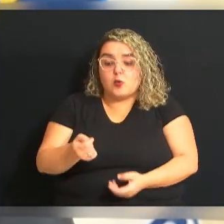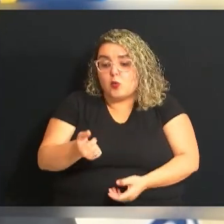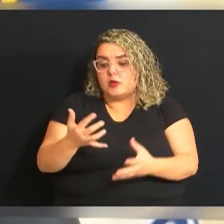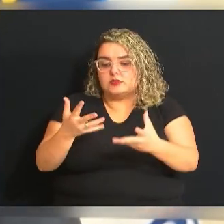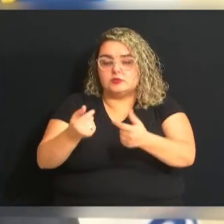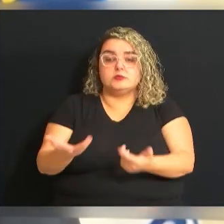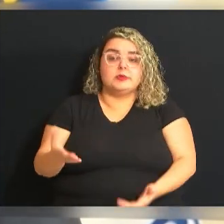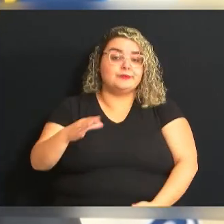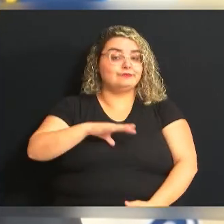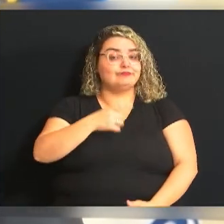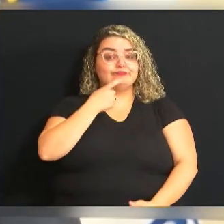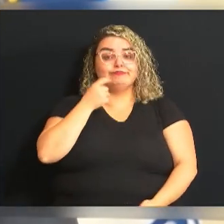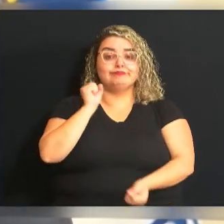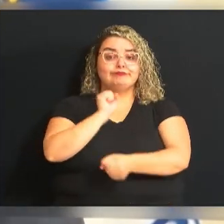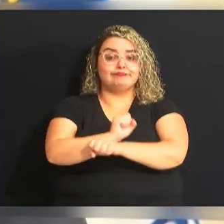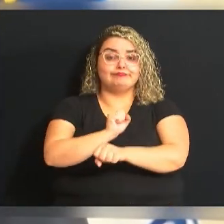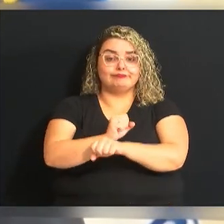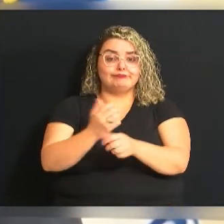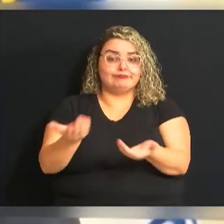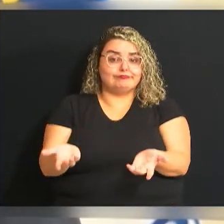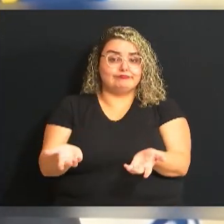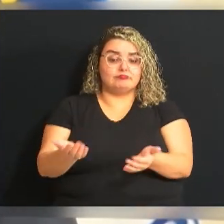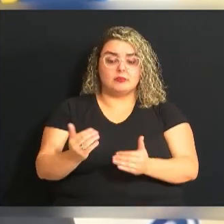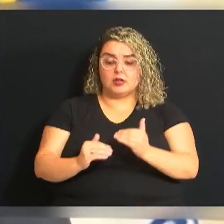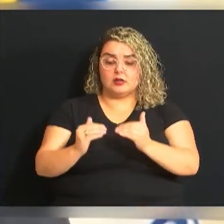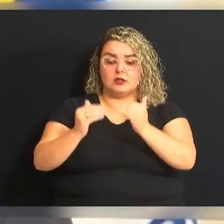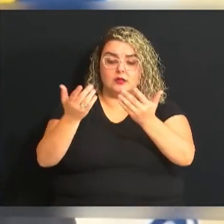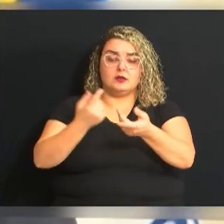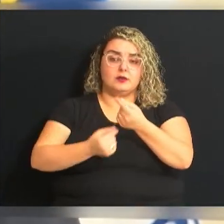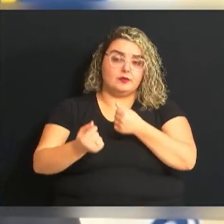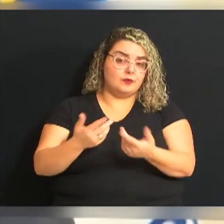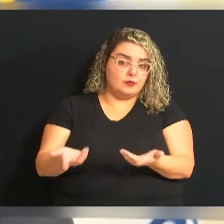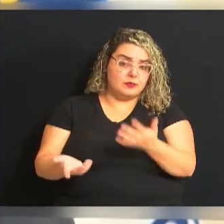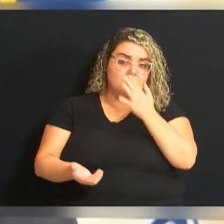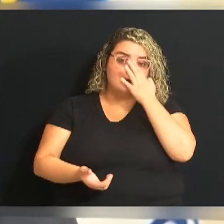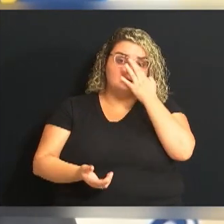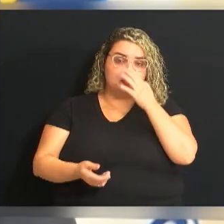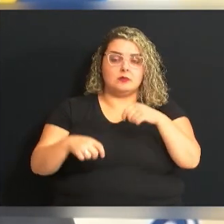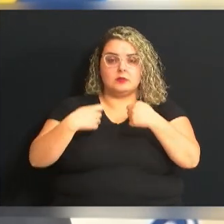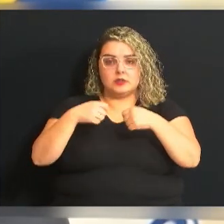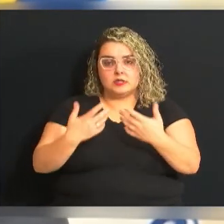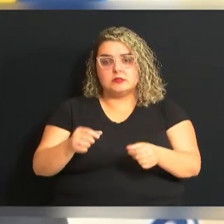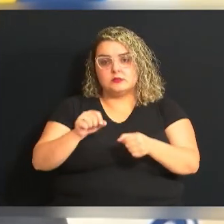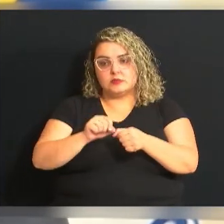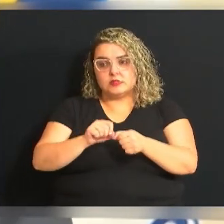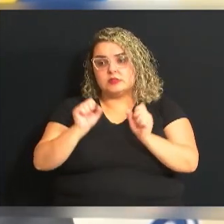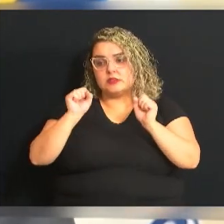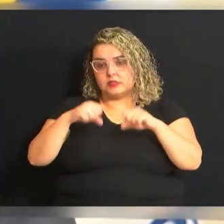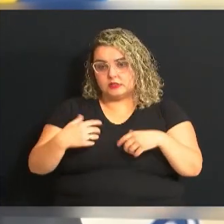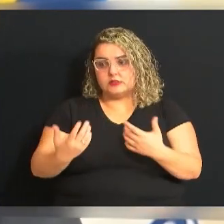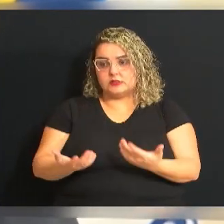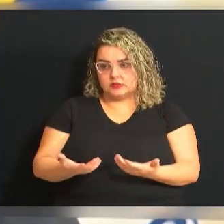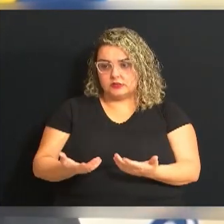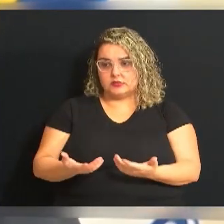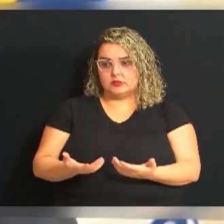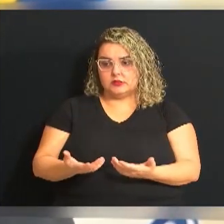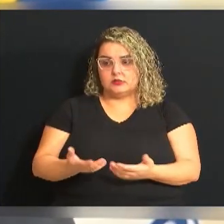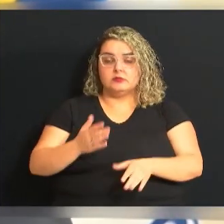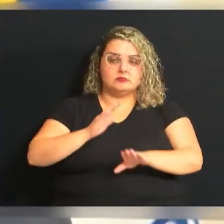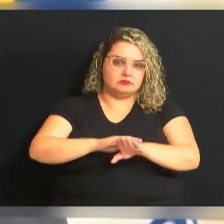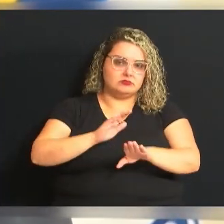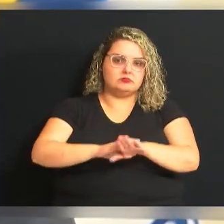nós levarmos essas solicitações e nós vermos o servidor público que tem muito boa vontade, mas ele diz,